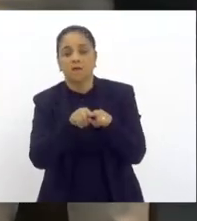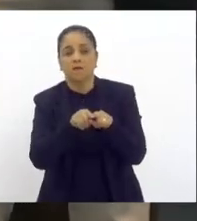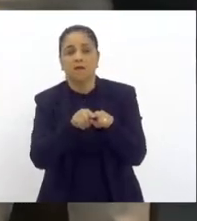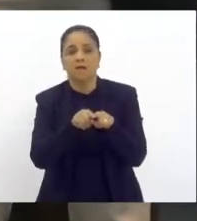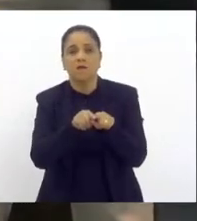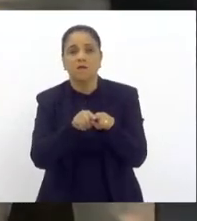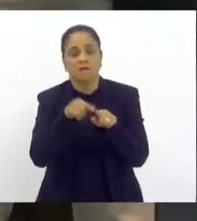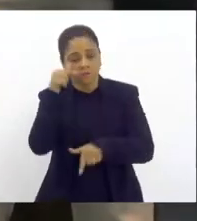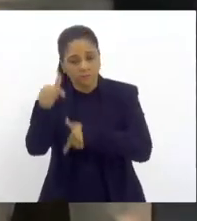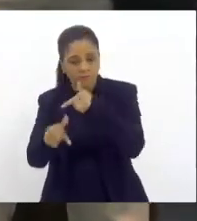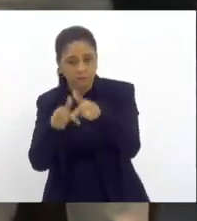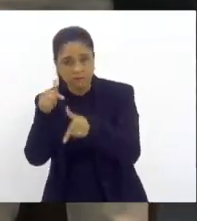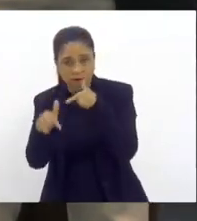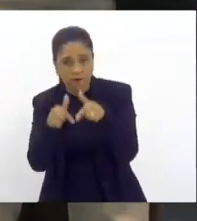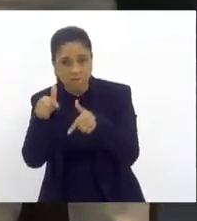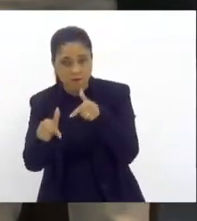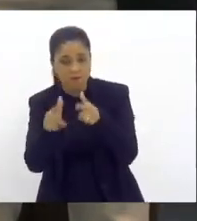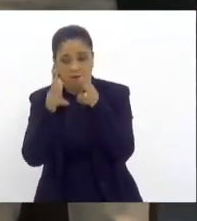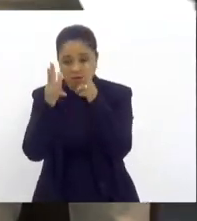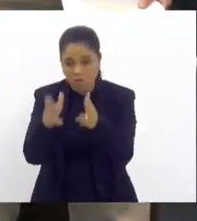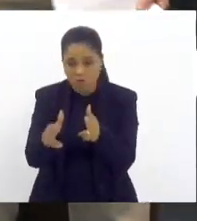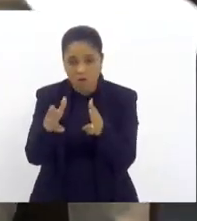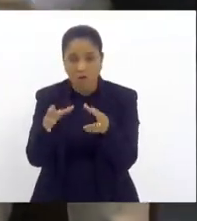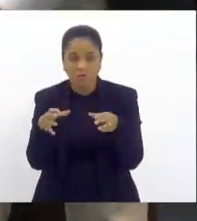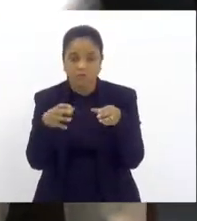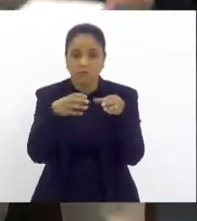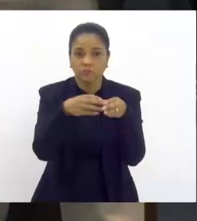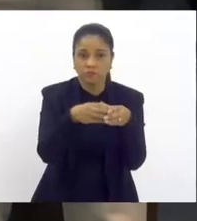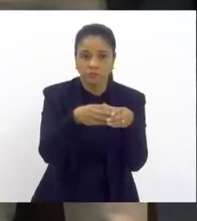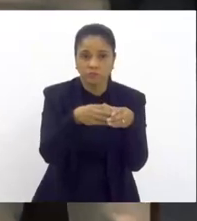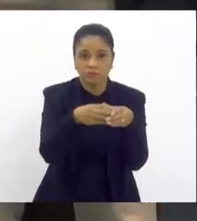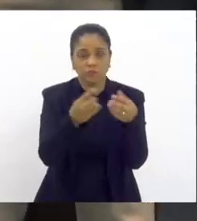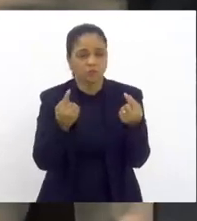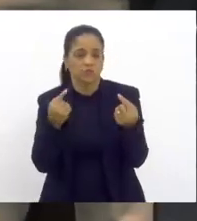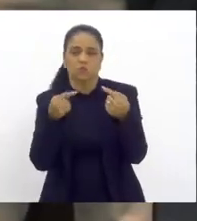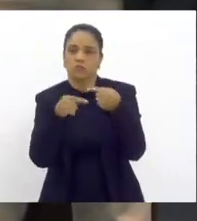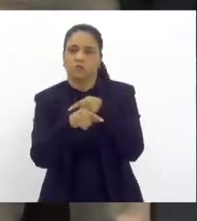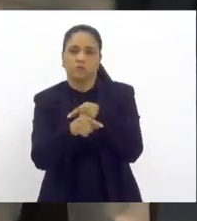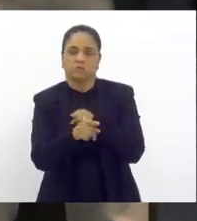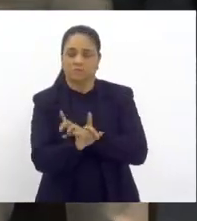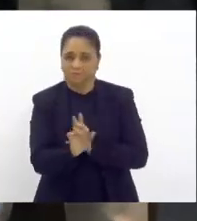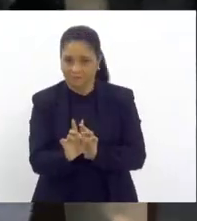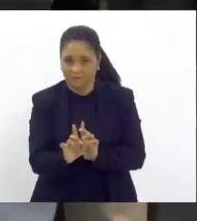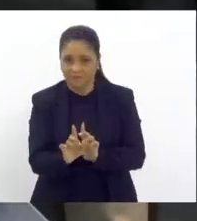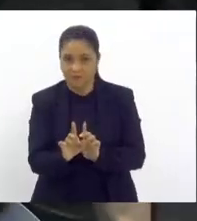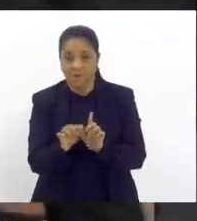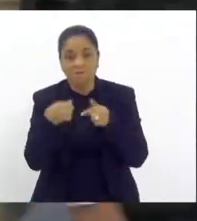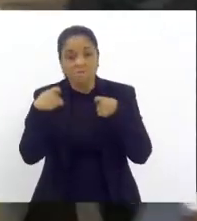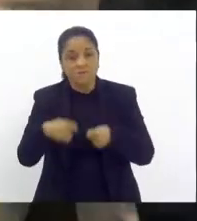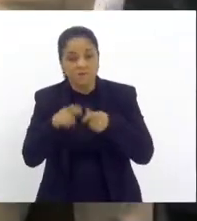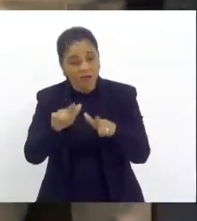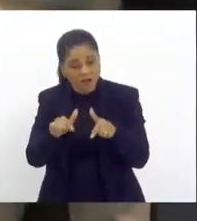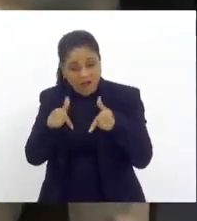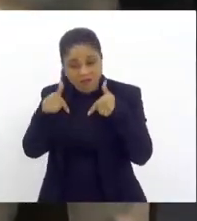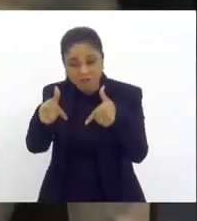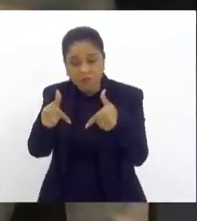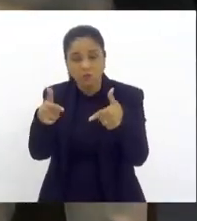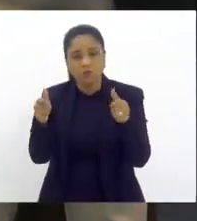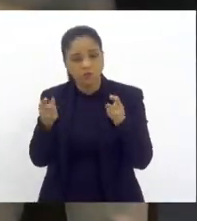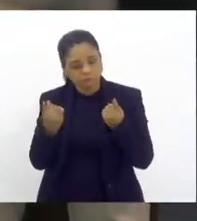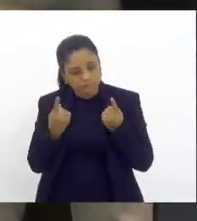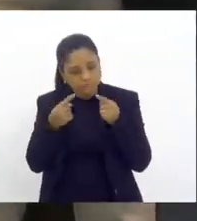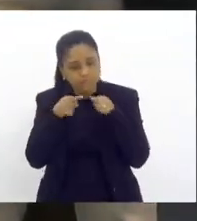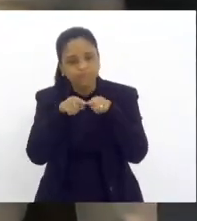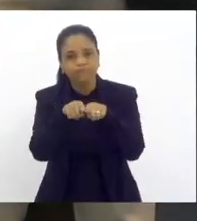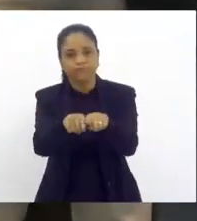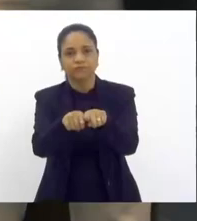as atribuições da Comissão de Defesa dos Direitos da Mulher. A gente precisa de ações conjuntas que